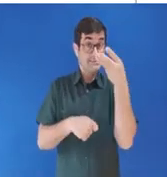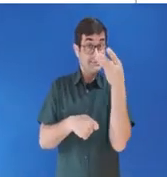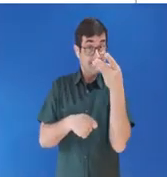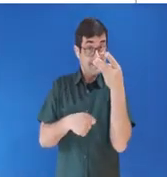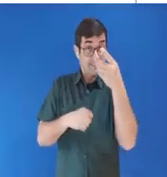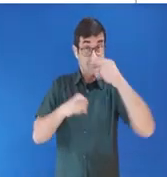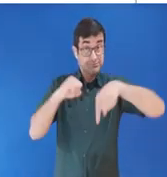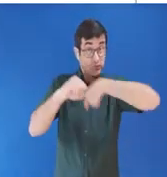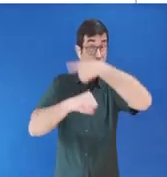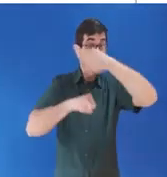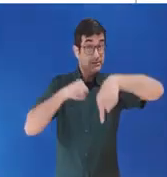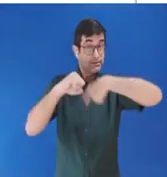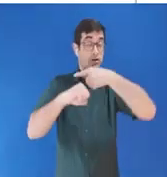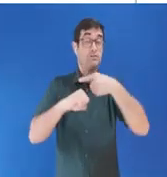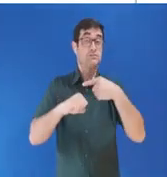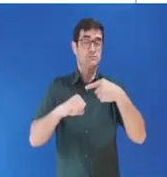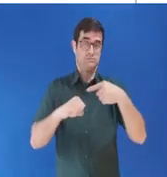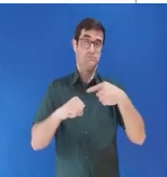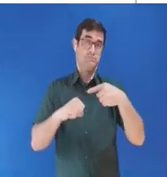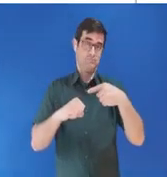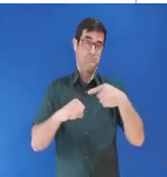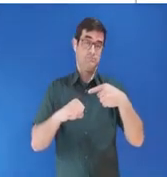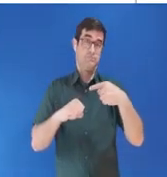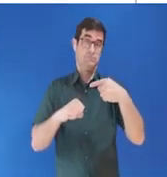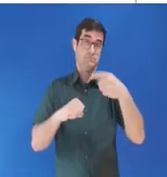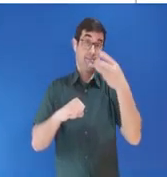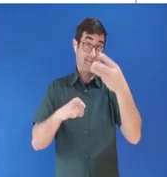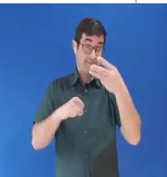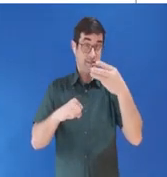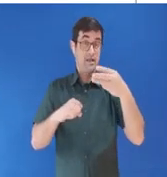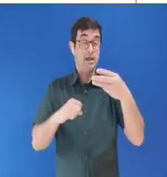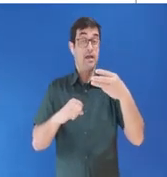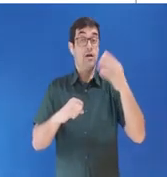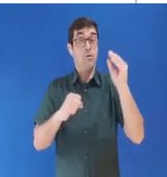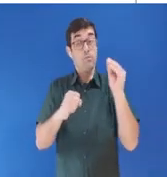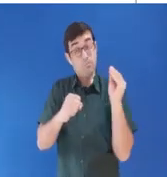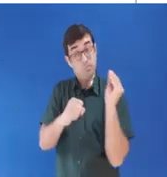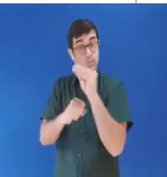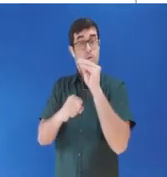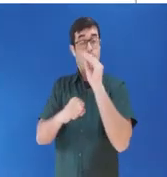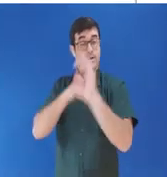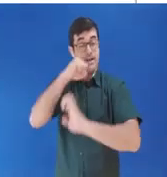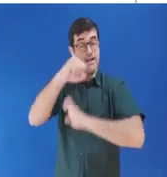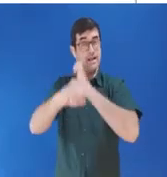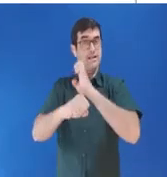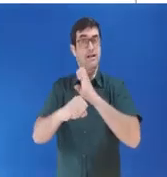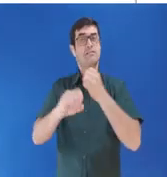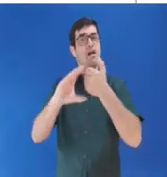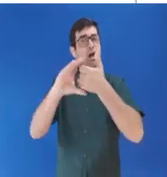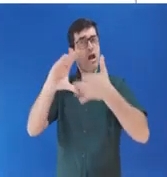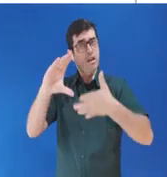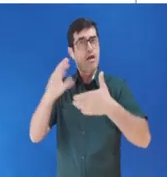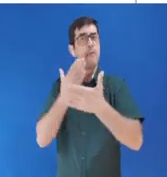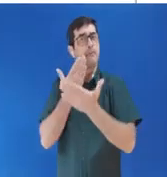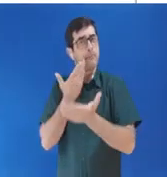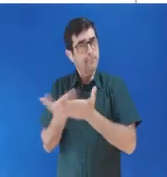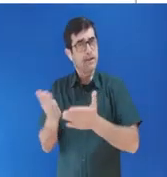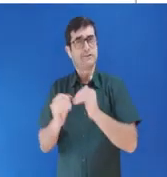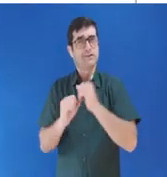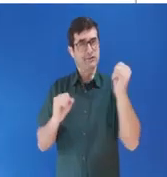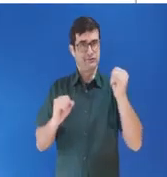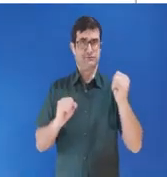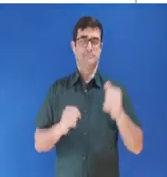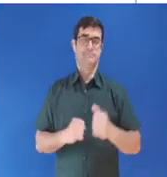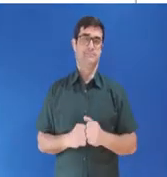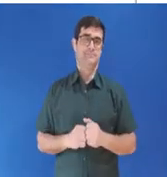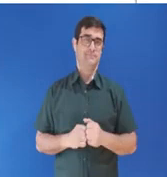degenerados, e no momento que eu coloco um elétron, ele perde essa característica de ter a mesma energia. Então, isso